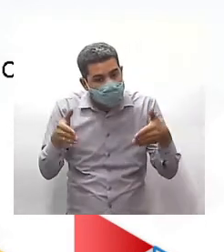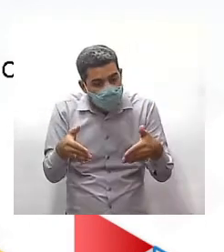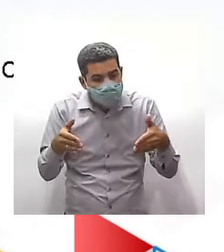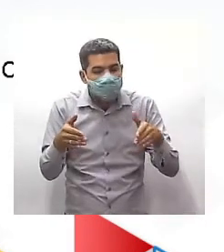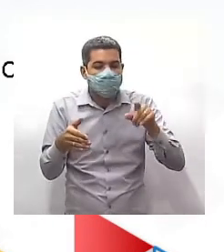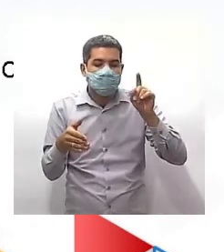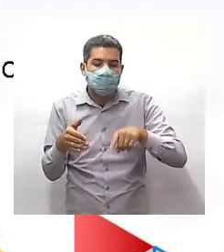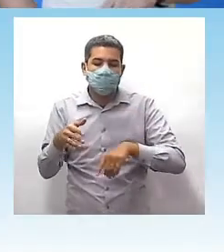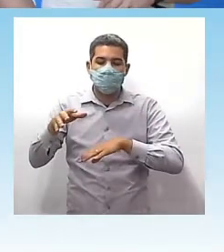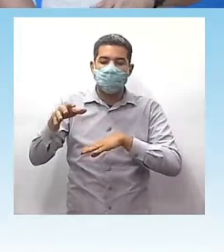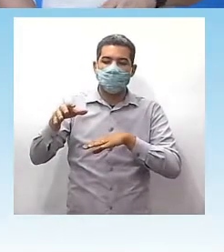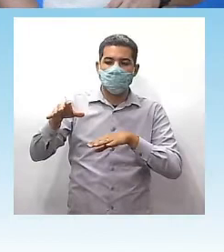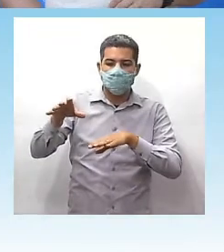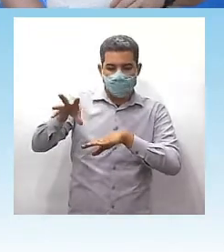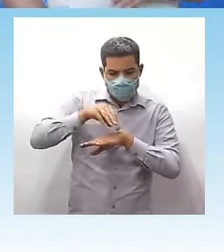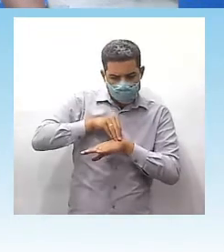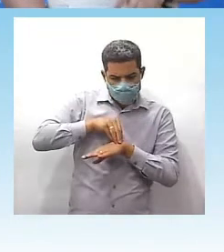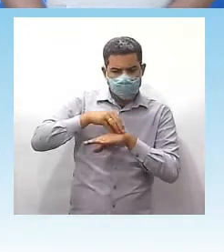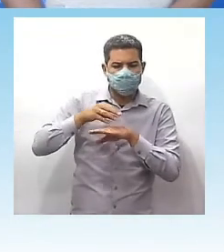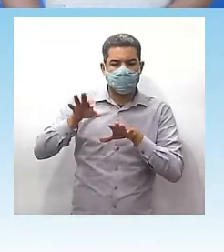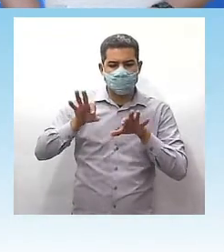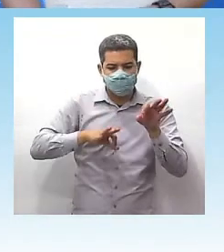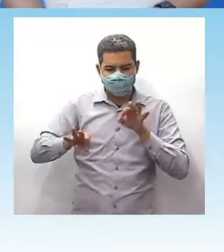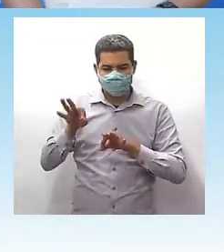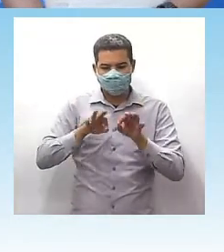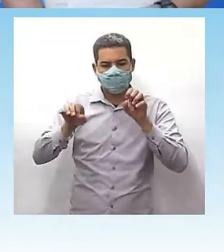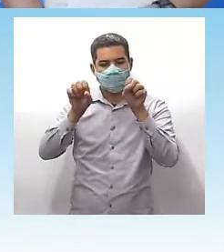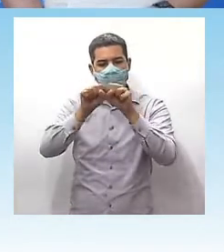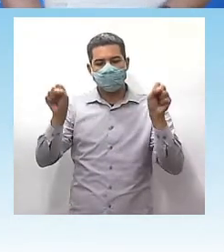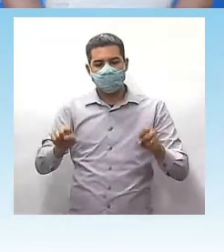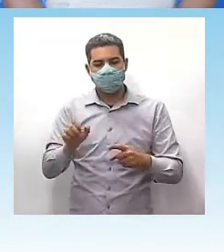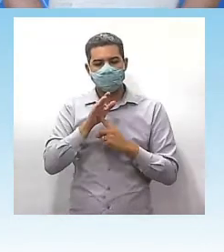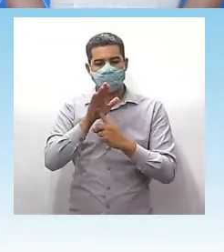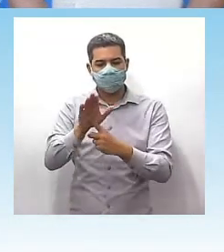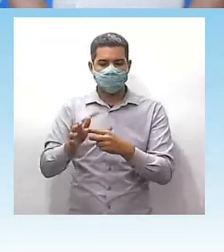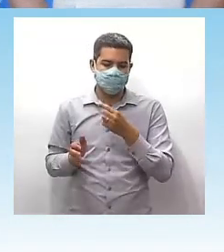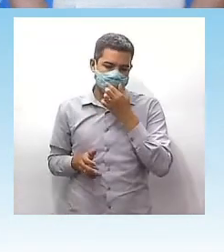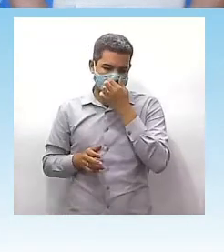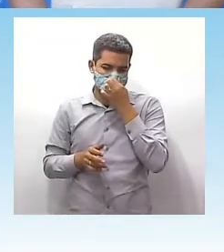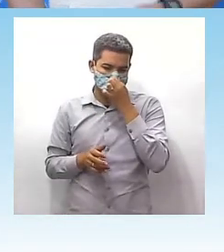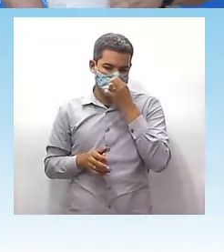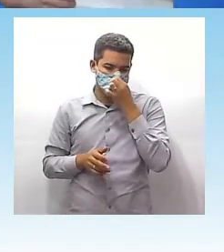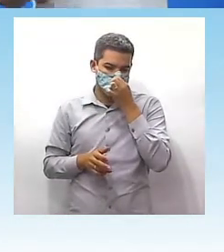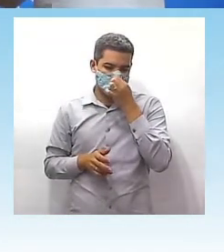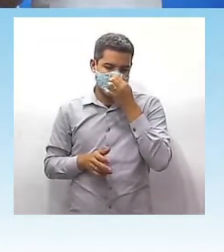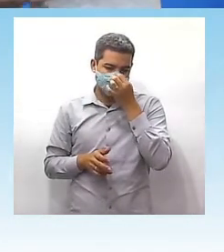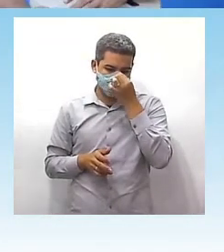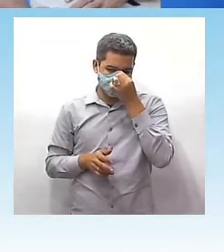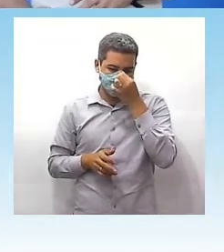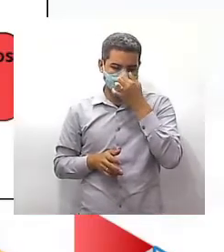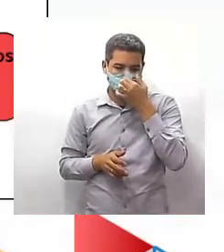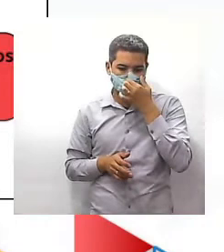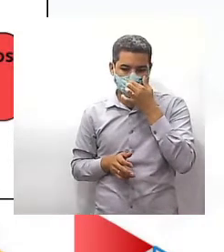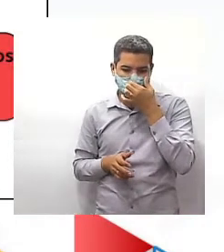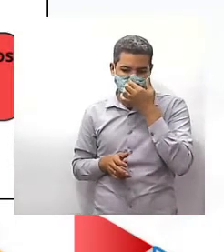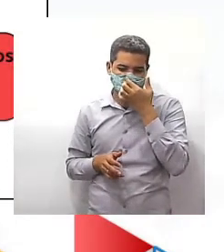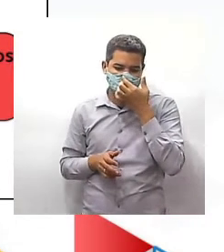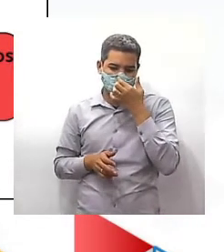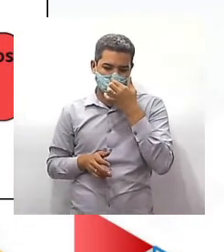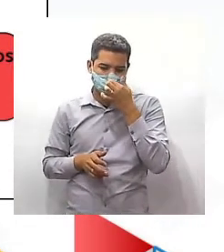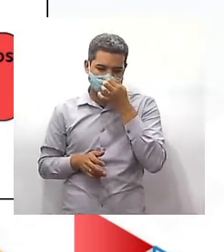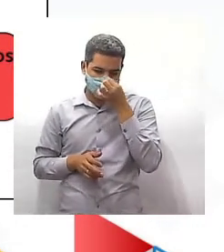da coleta, organização, sistematização e apresentação dos dados, tá? Segue comigo, ó. Em resumo, nós vamos